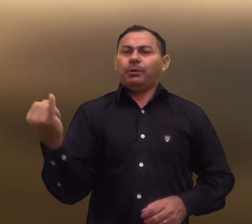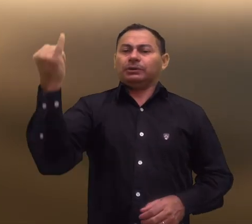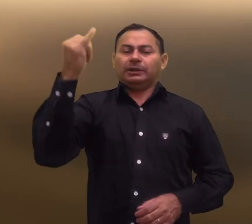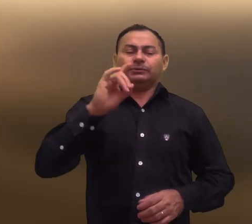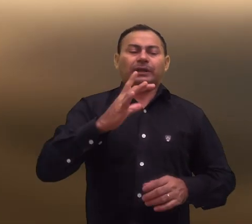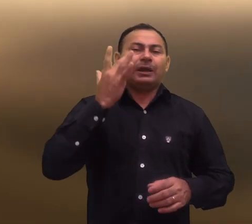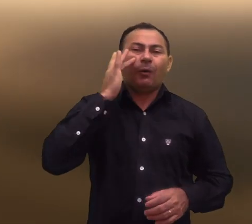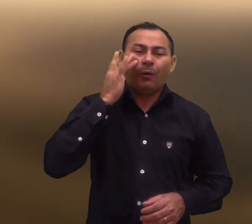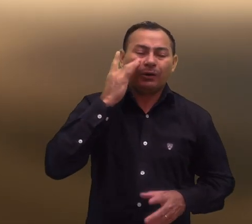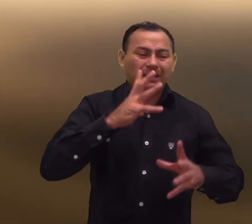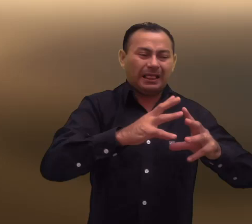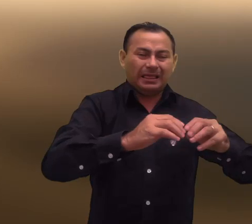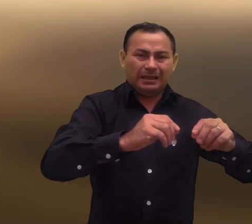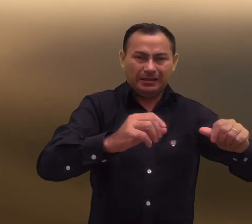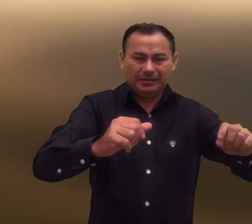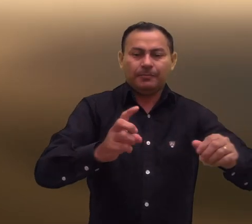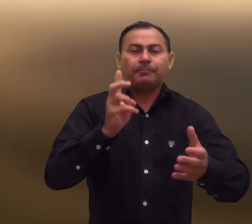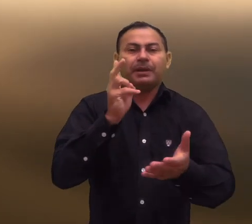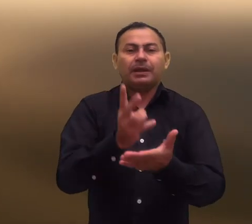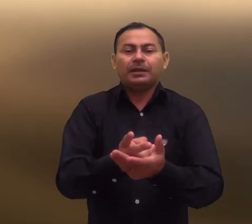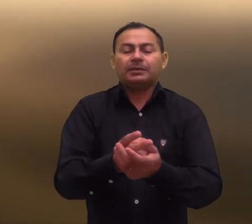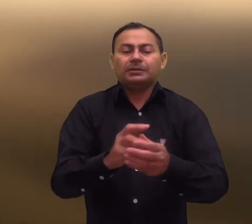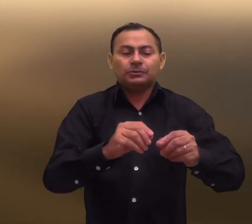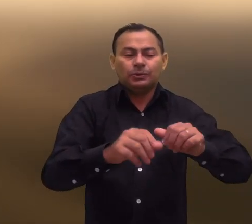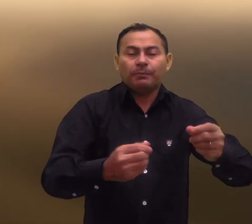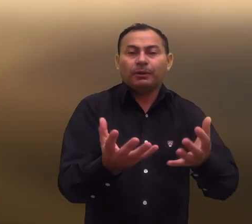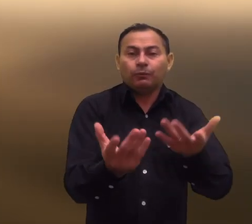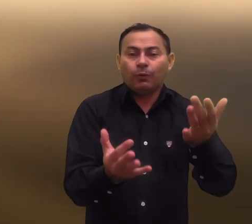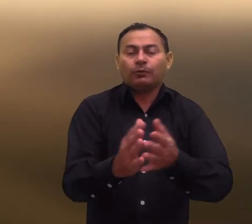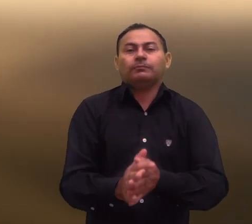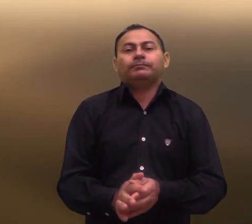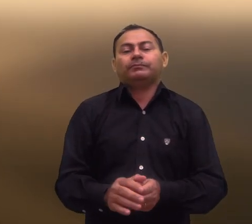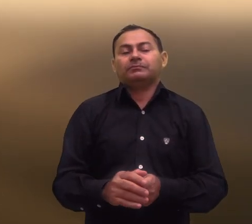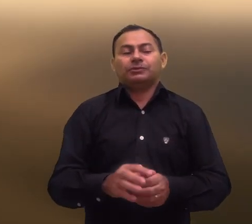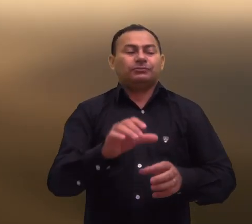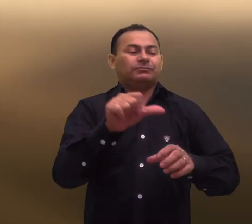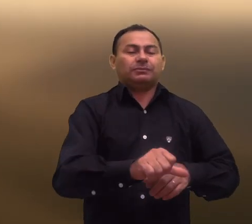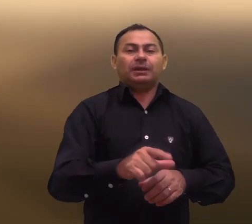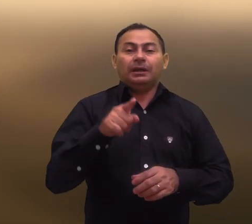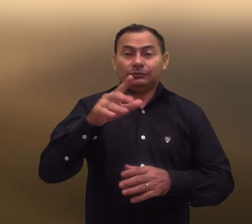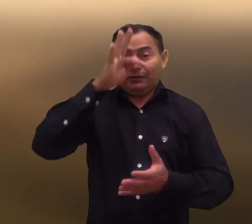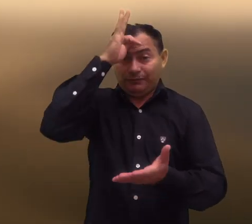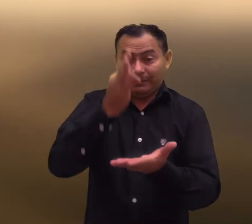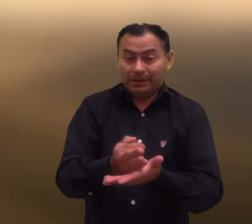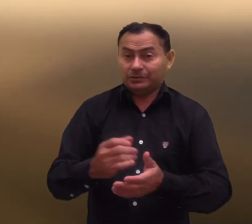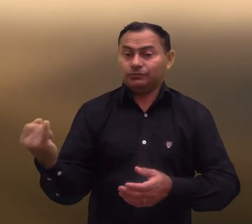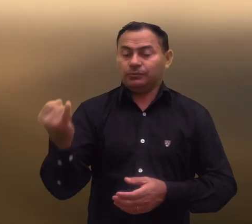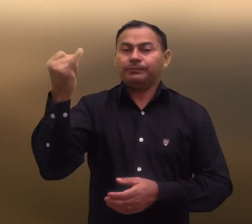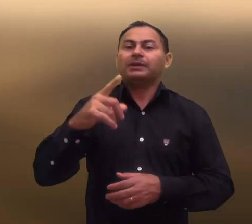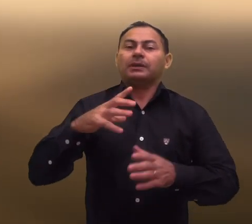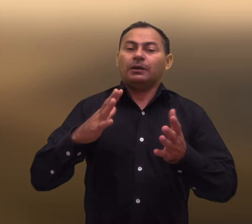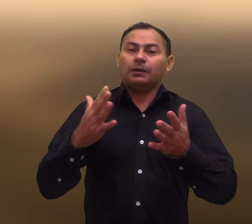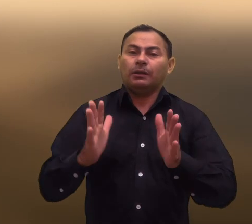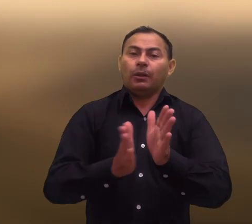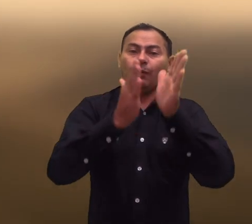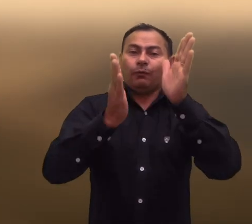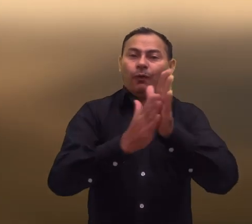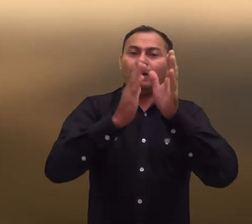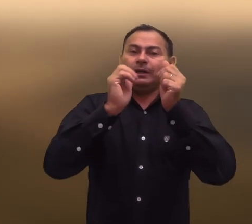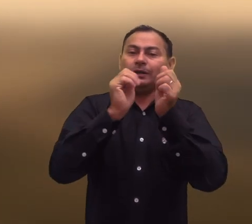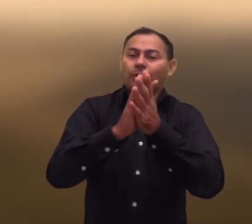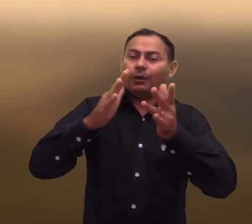muito mais valiosa do que o ouro que perece, mesmo que refinado pelo fogo, é genuína e resultará em